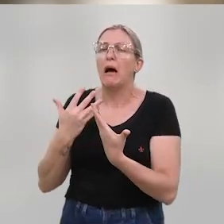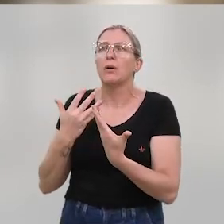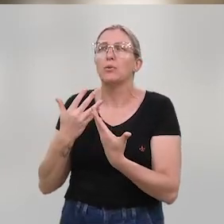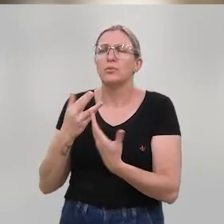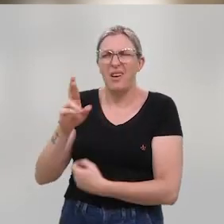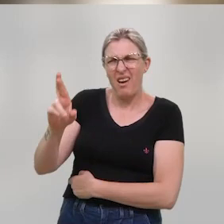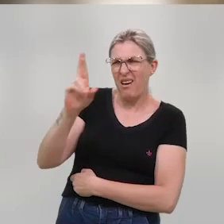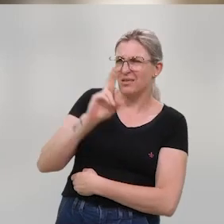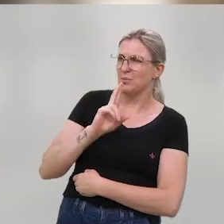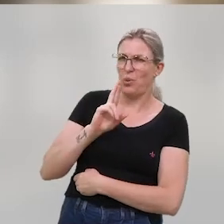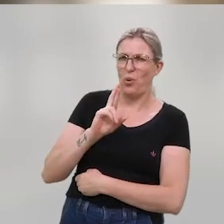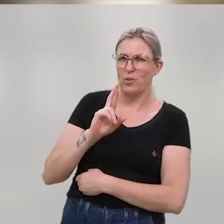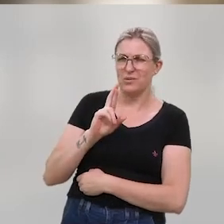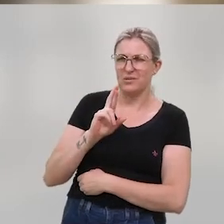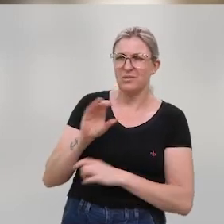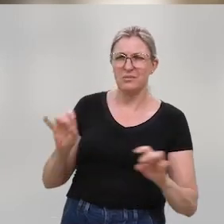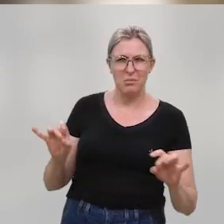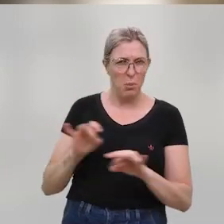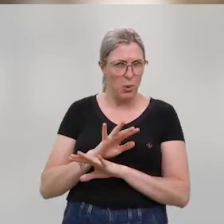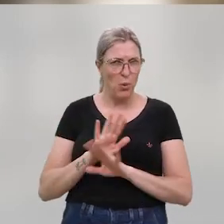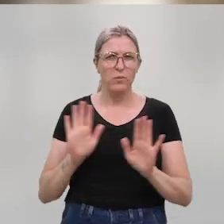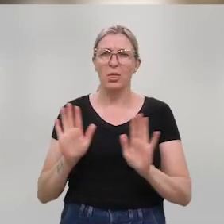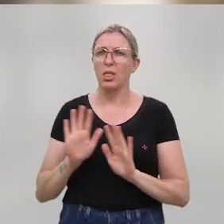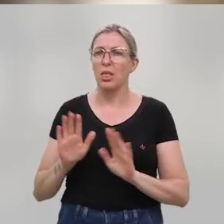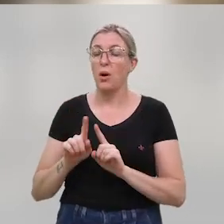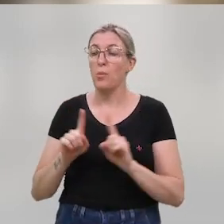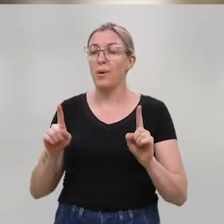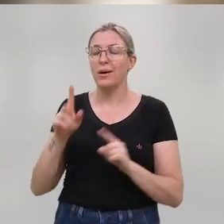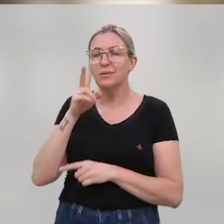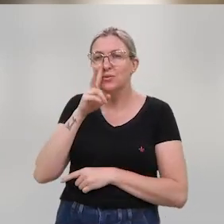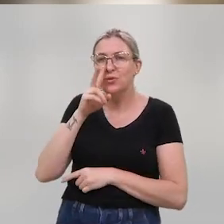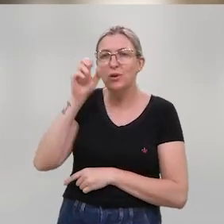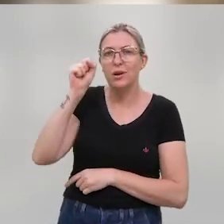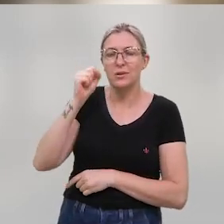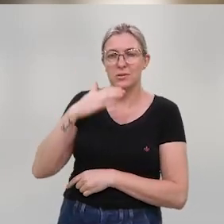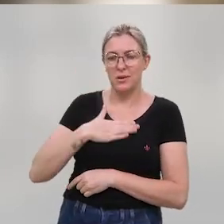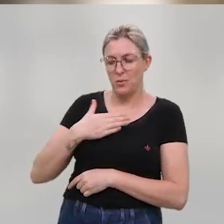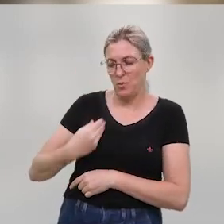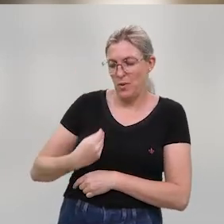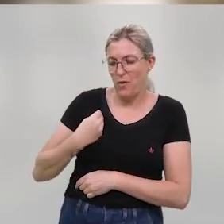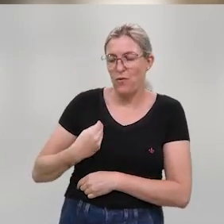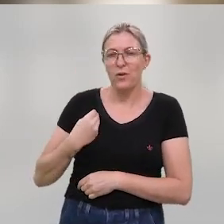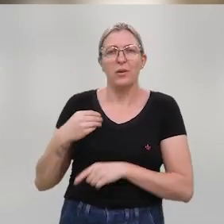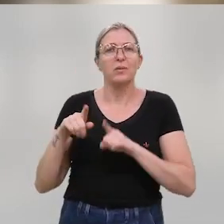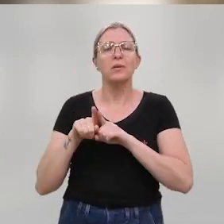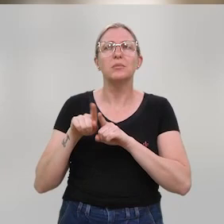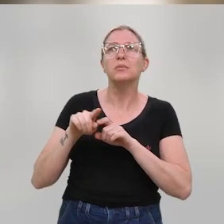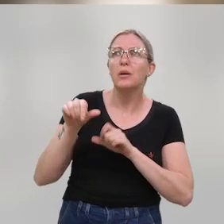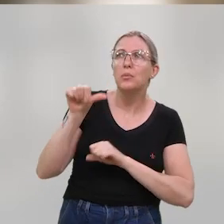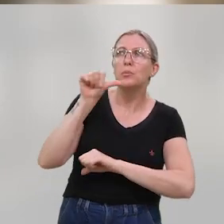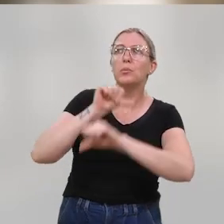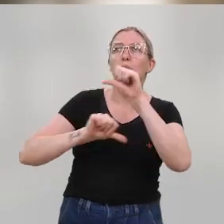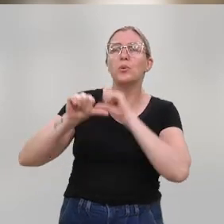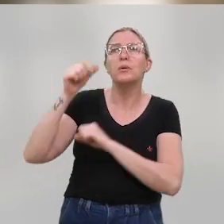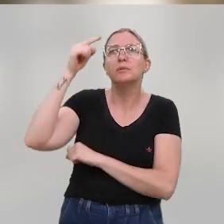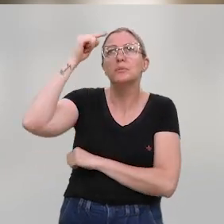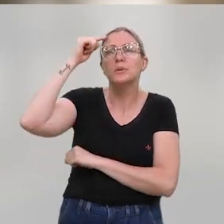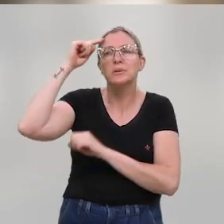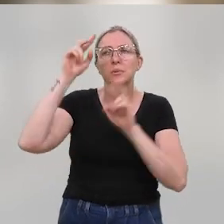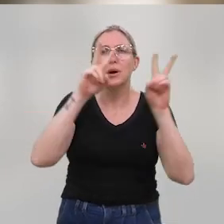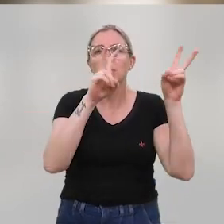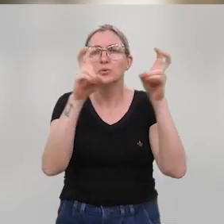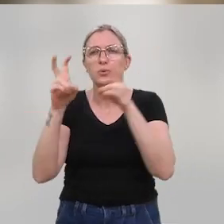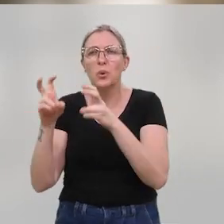Não posso dizer que me deram respostas, mas me fortaleceram e me deram algumas certezas e uma